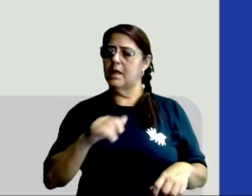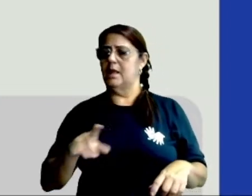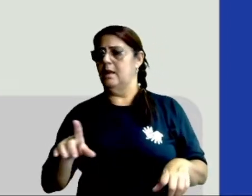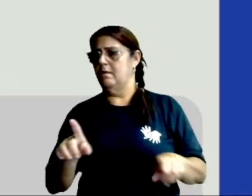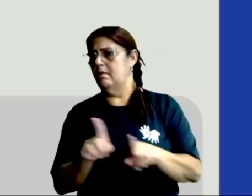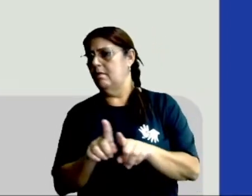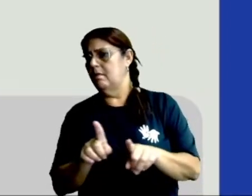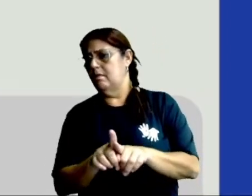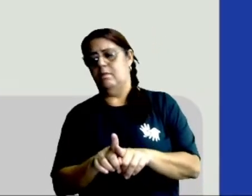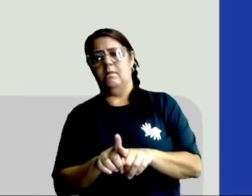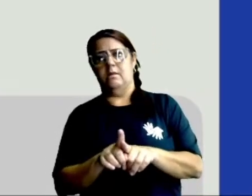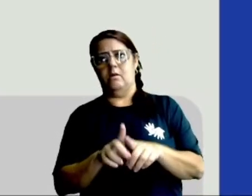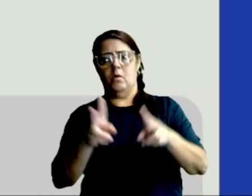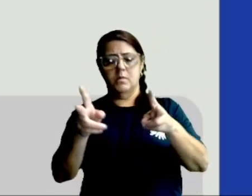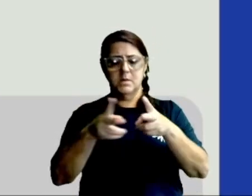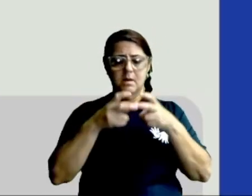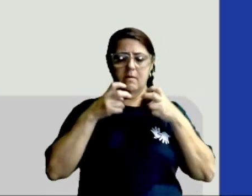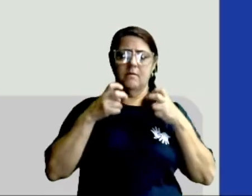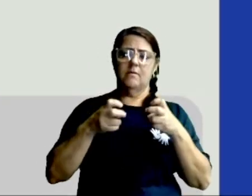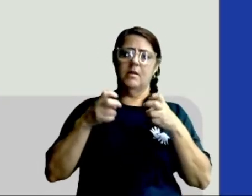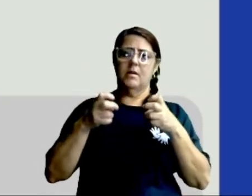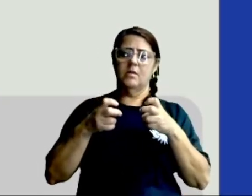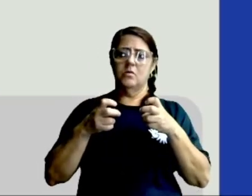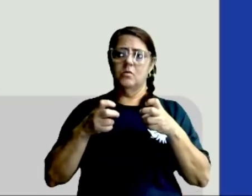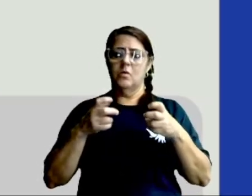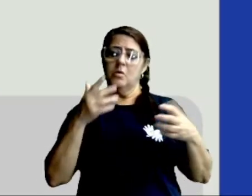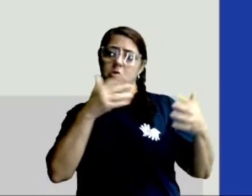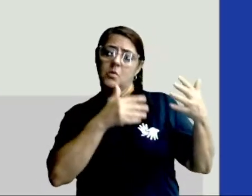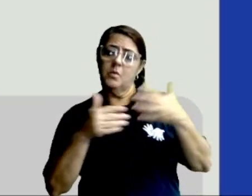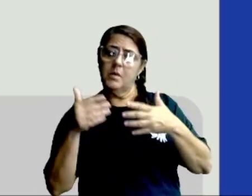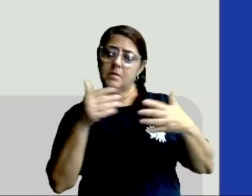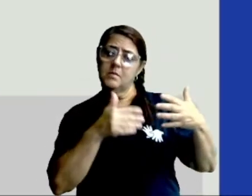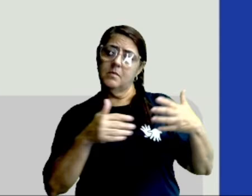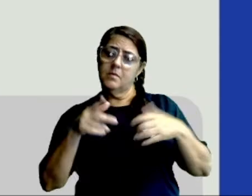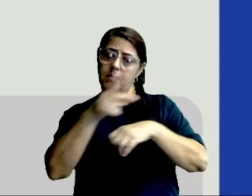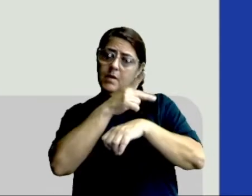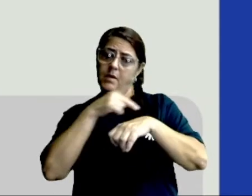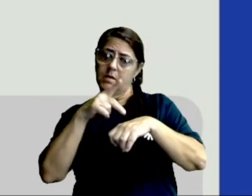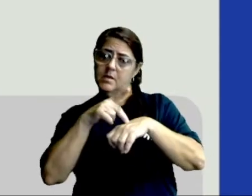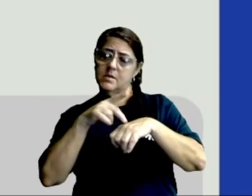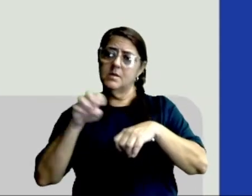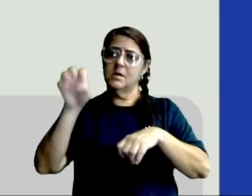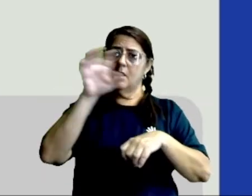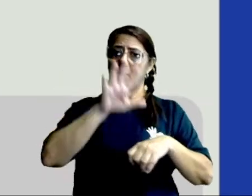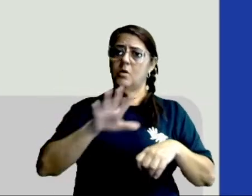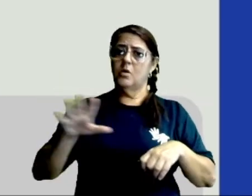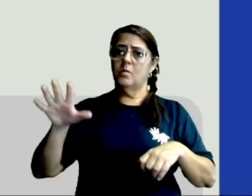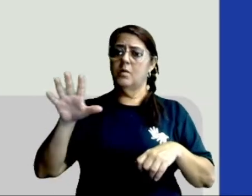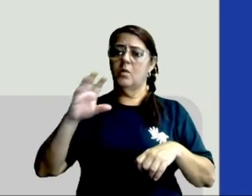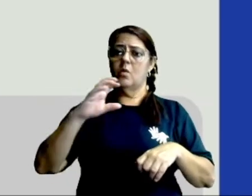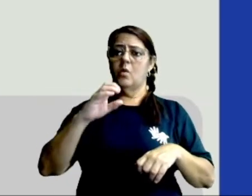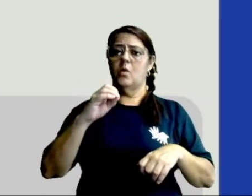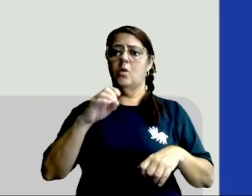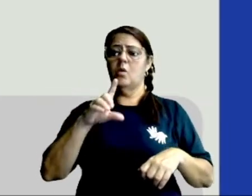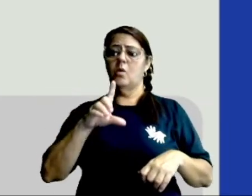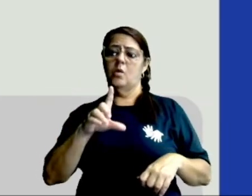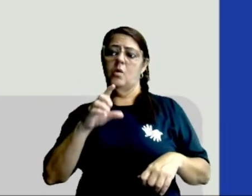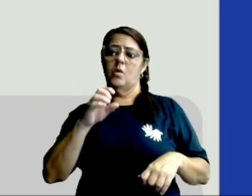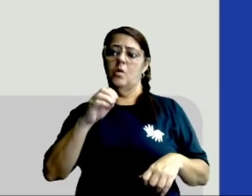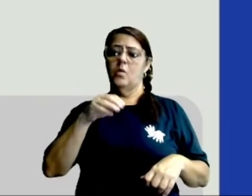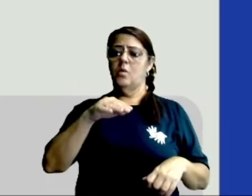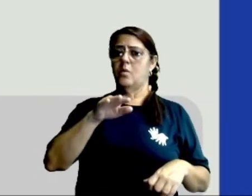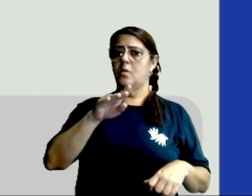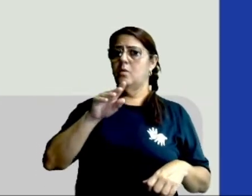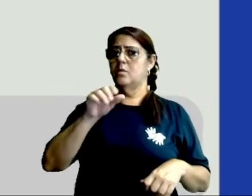todo ele estava sob influência de países europeus, né, como colônias, né, novas